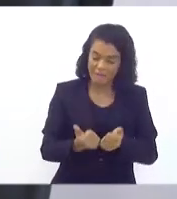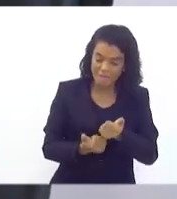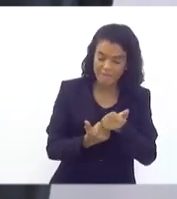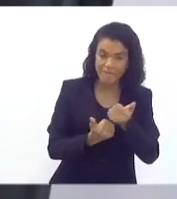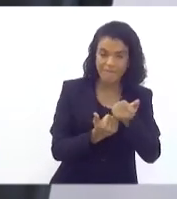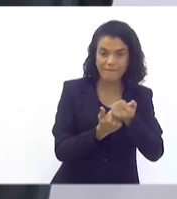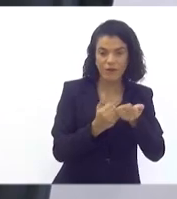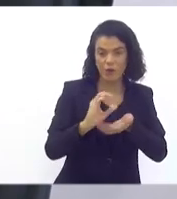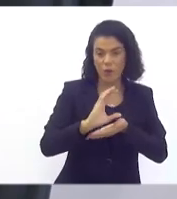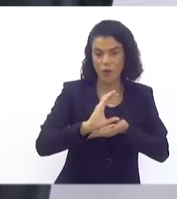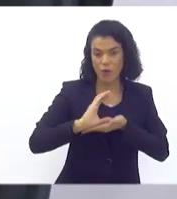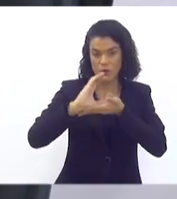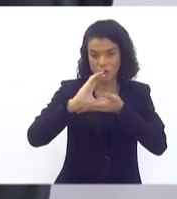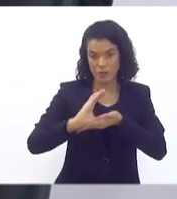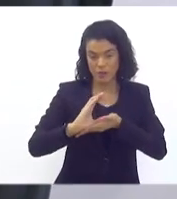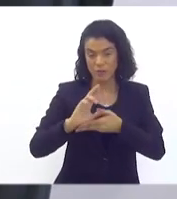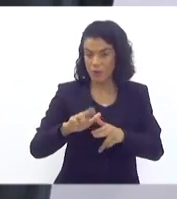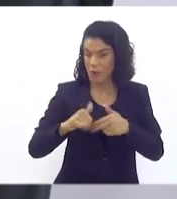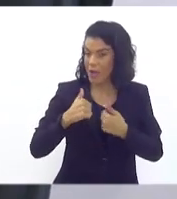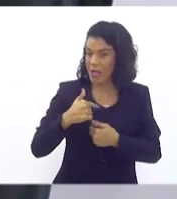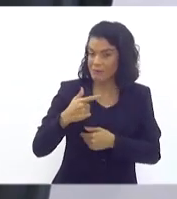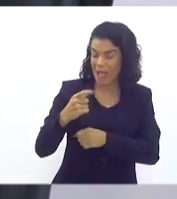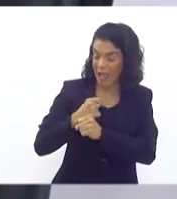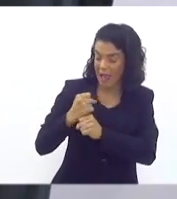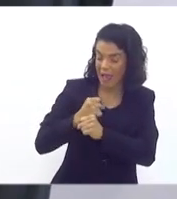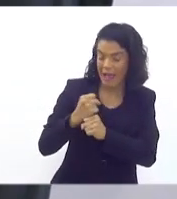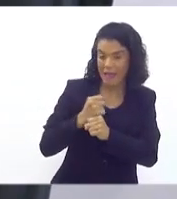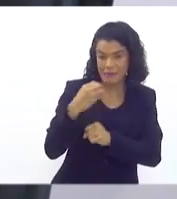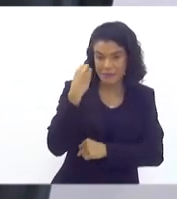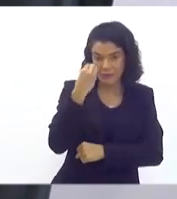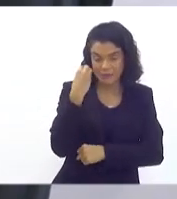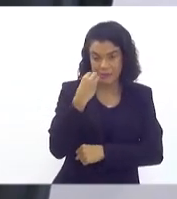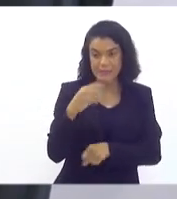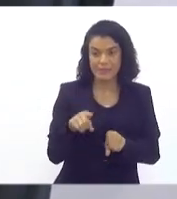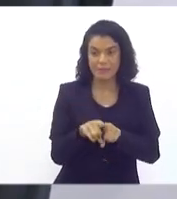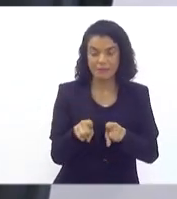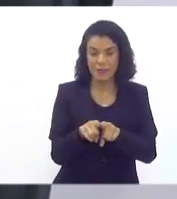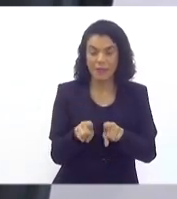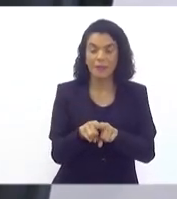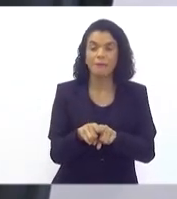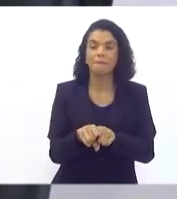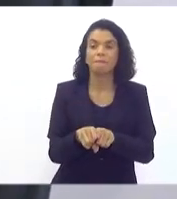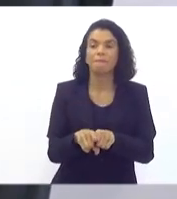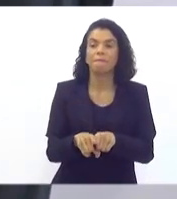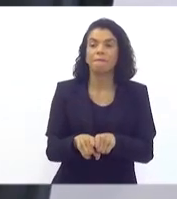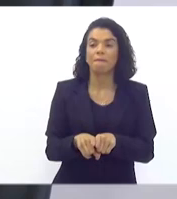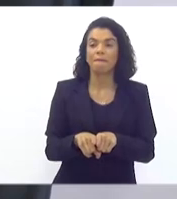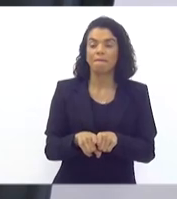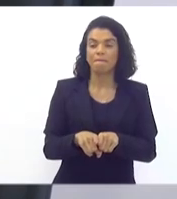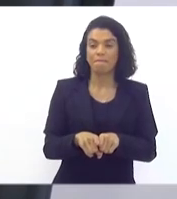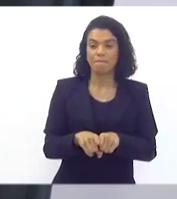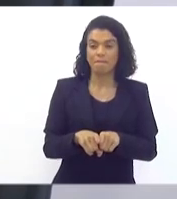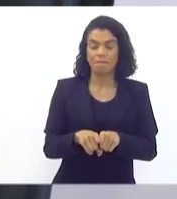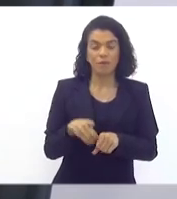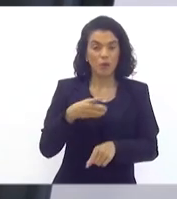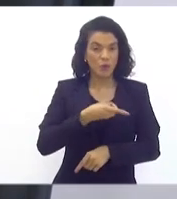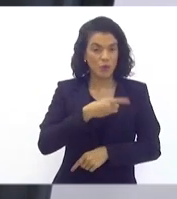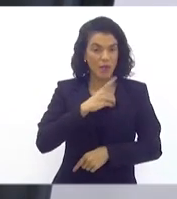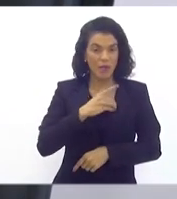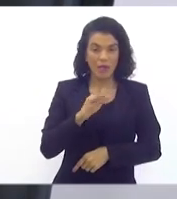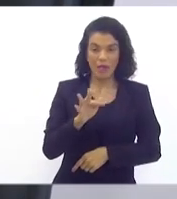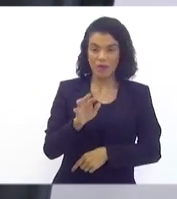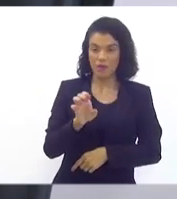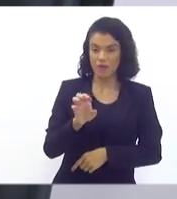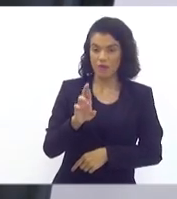Conselheiro através da sua experiência parabenizo a palavra de todos os conselheiros aqui a do Delegado Fernando